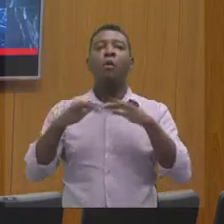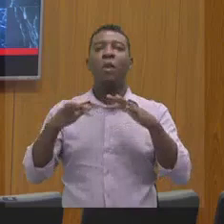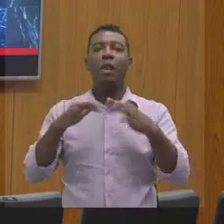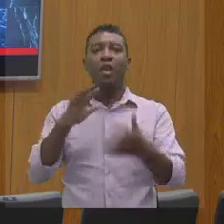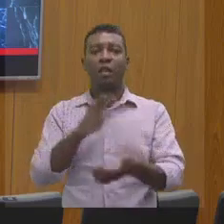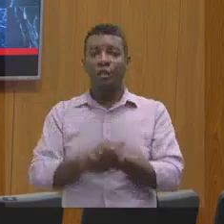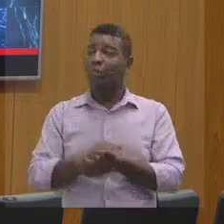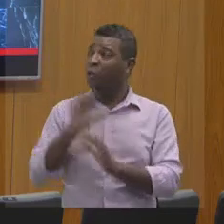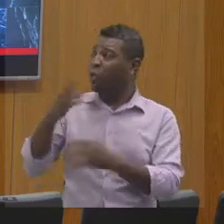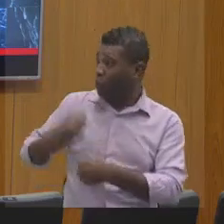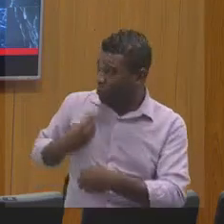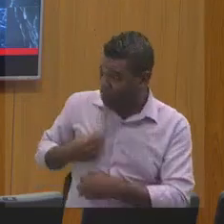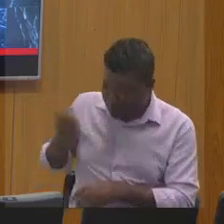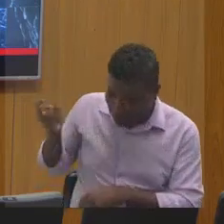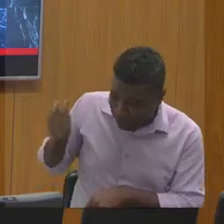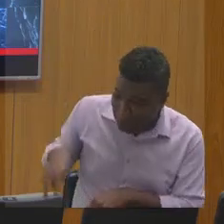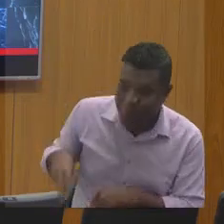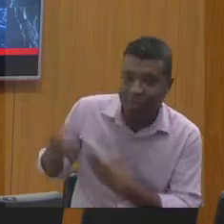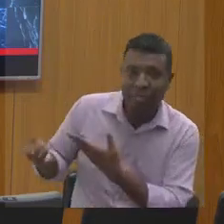tá aqui do meu lado rápido